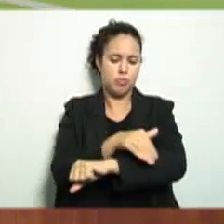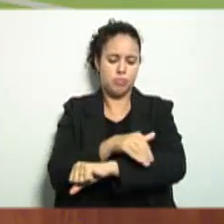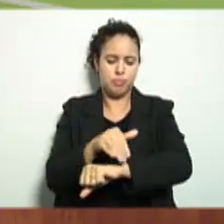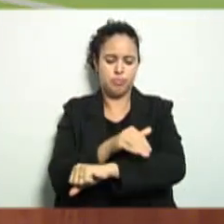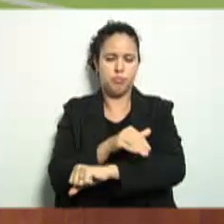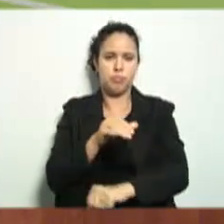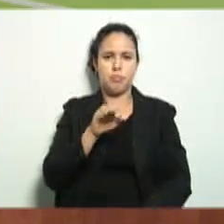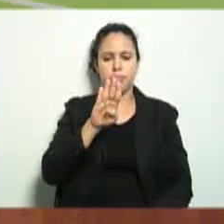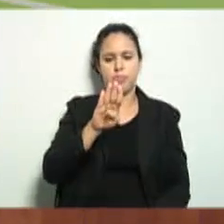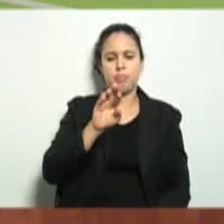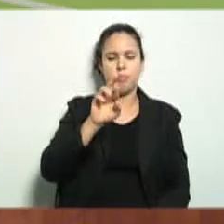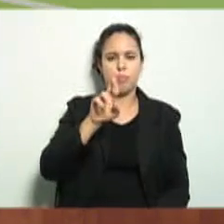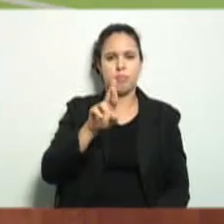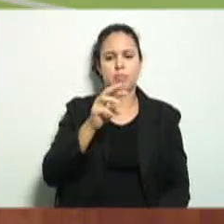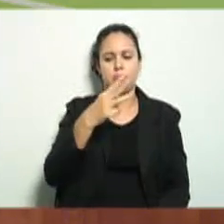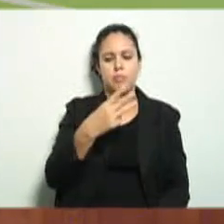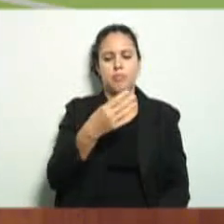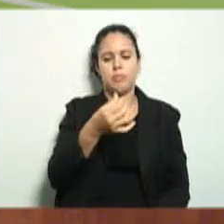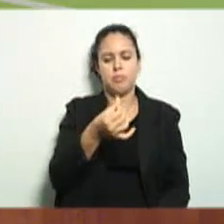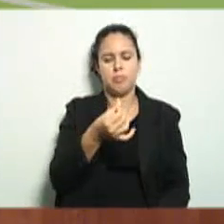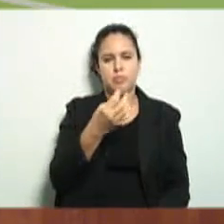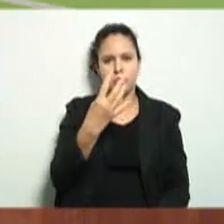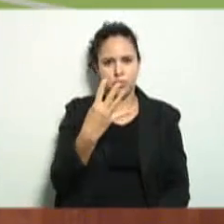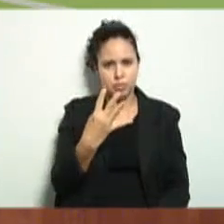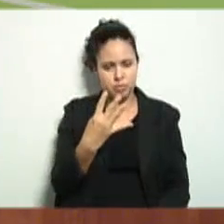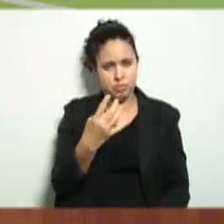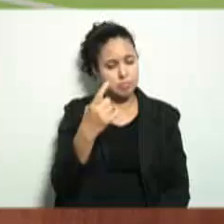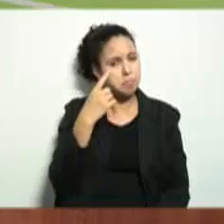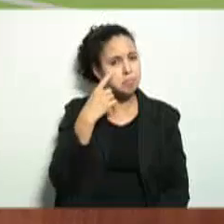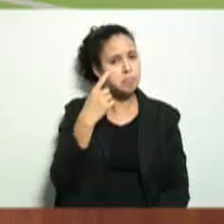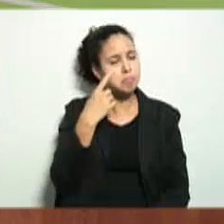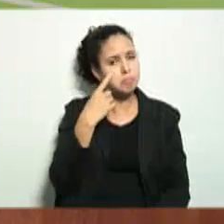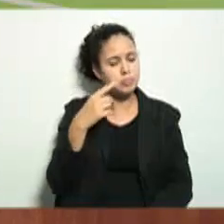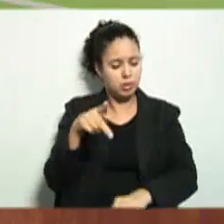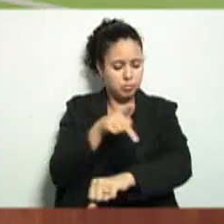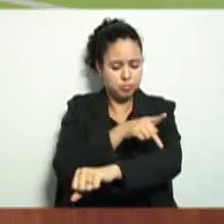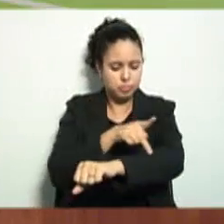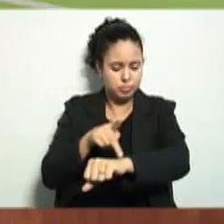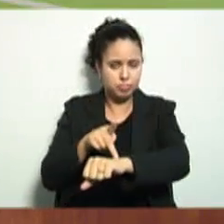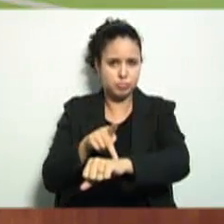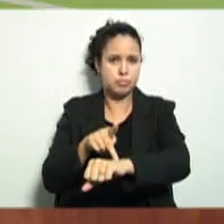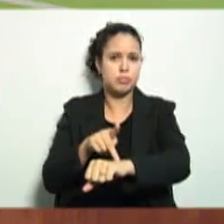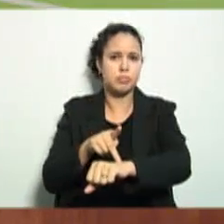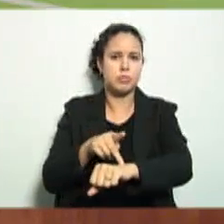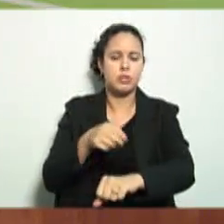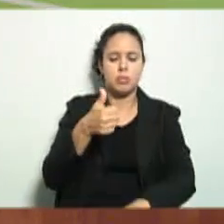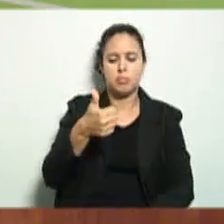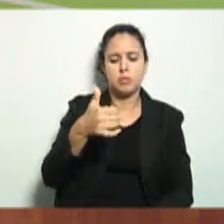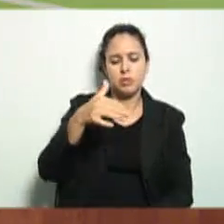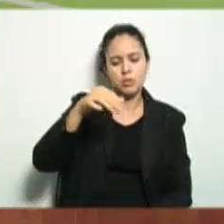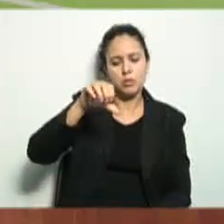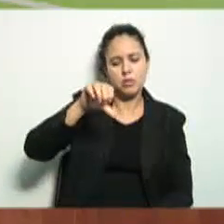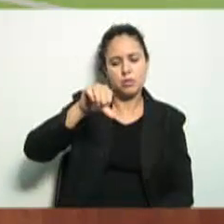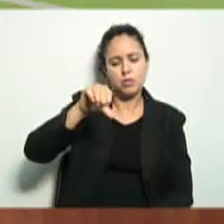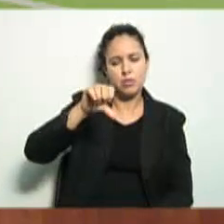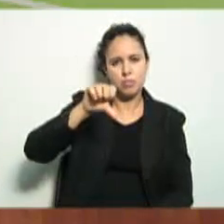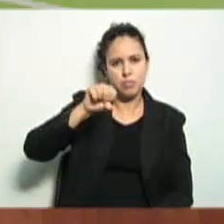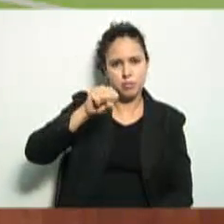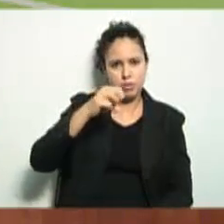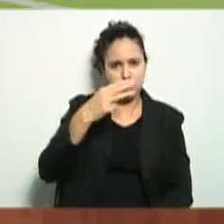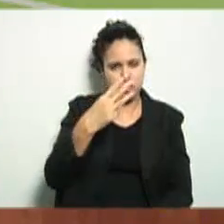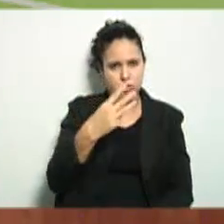1983, não faz tanto tempo assim, né? Mas imagina que sem esse asfalto ficaria quase que impossível a gente